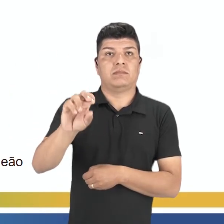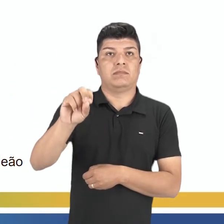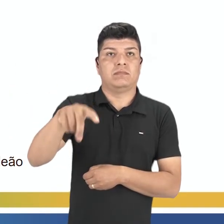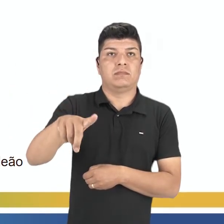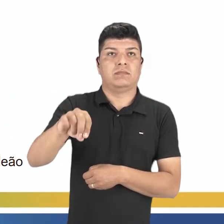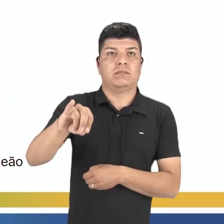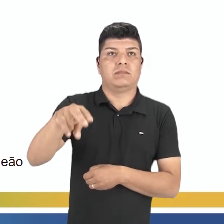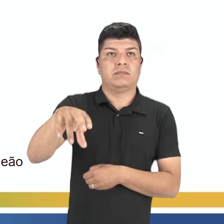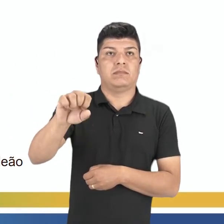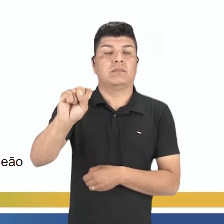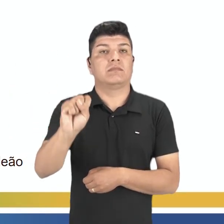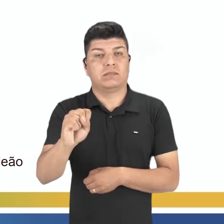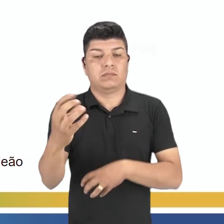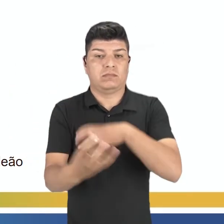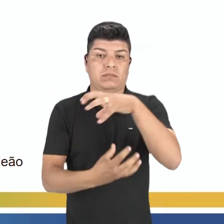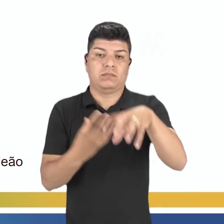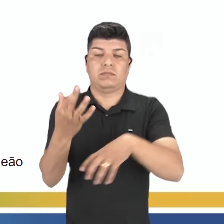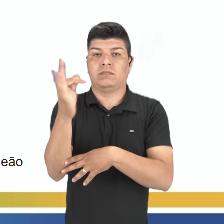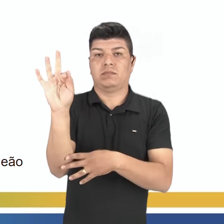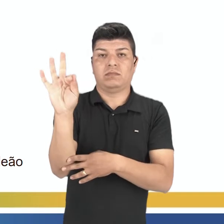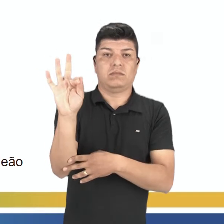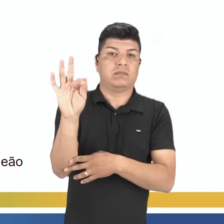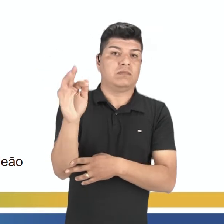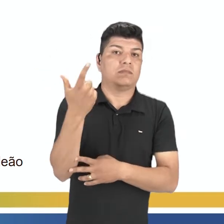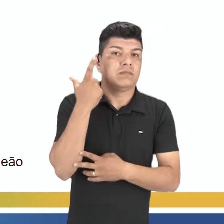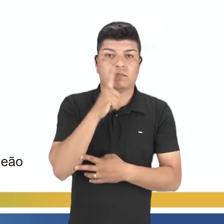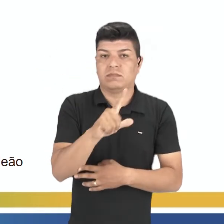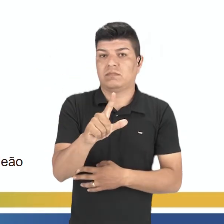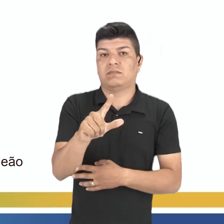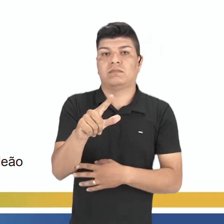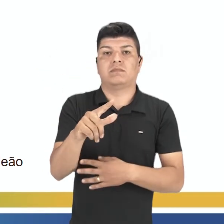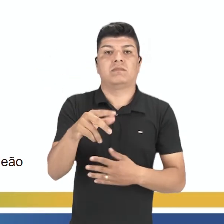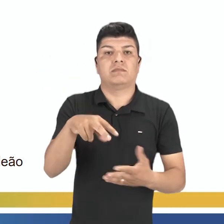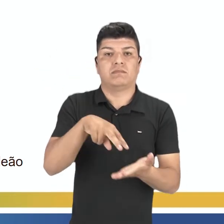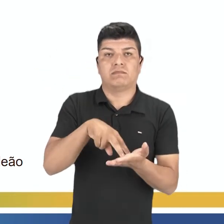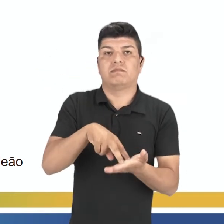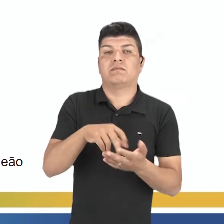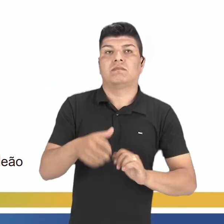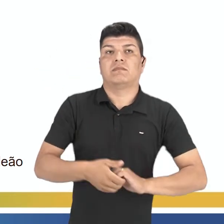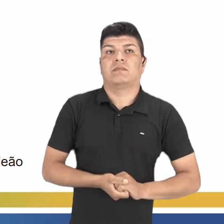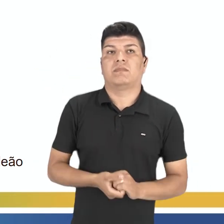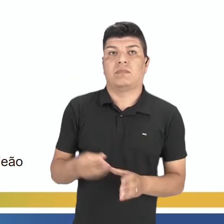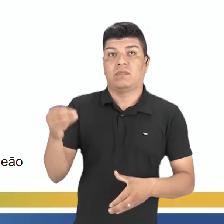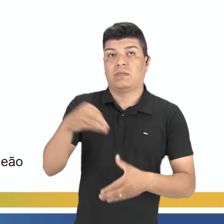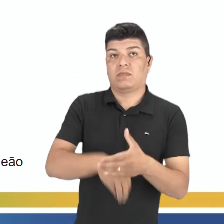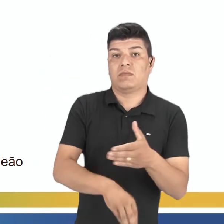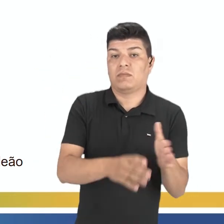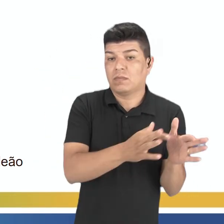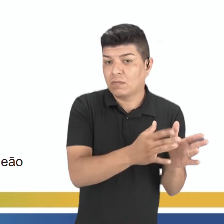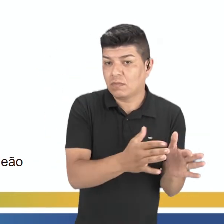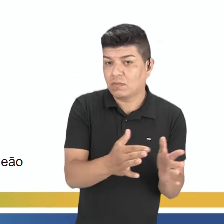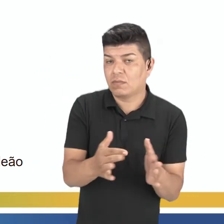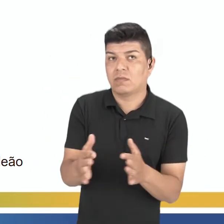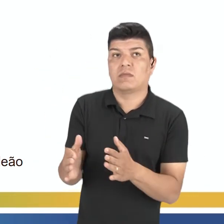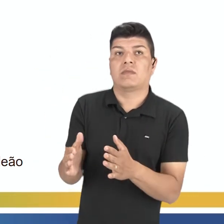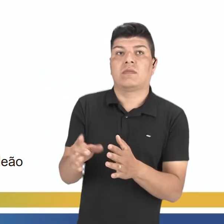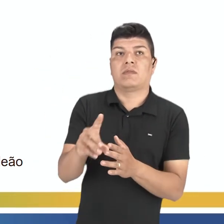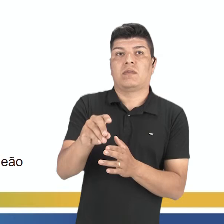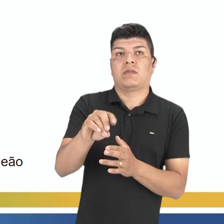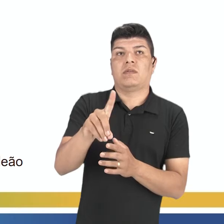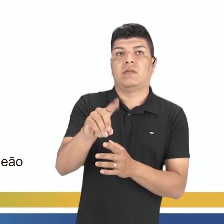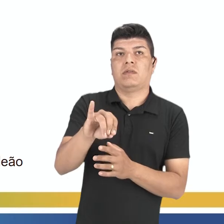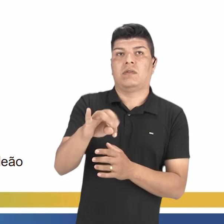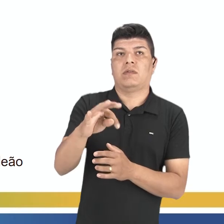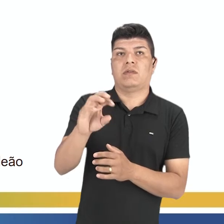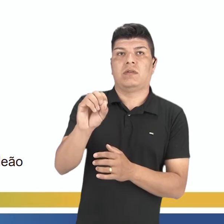a França revolucionária, já que ela não se mantinha estável. E aí entramos no período do diretório. Colocaram aí